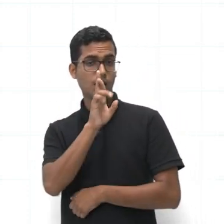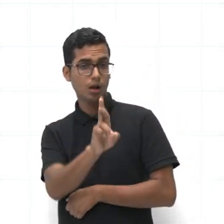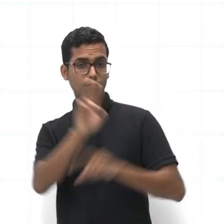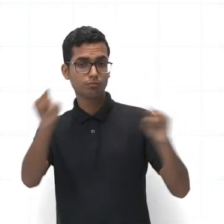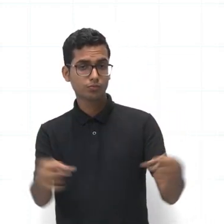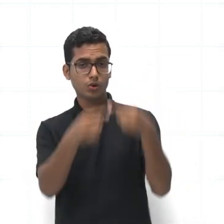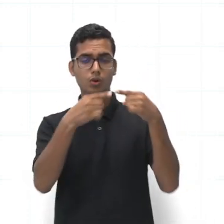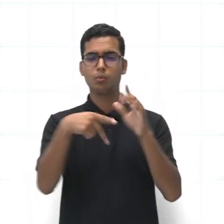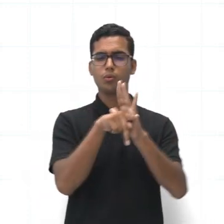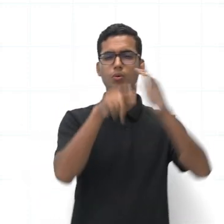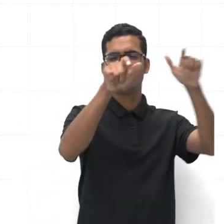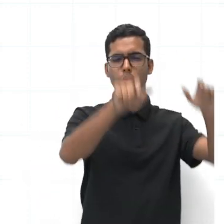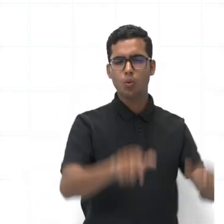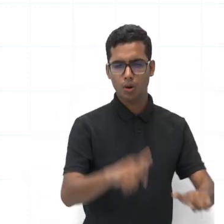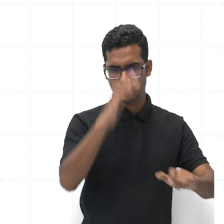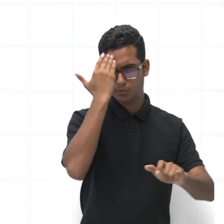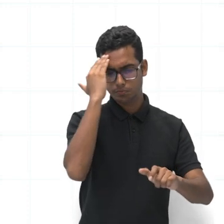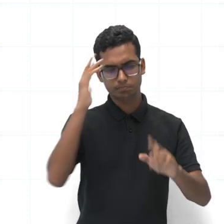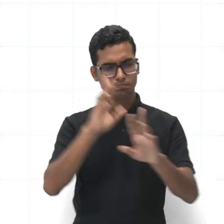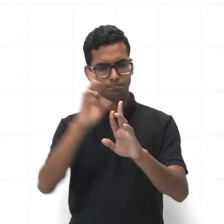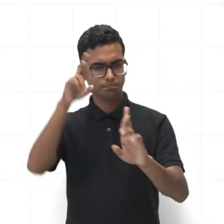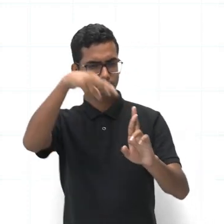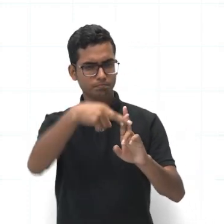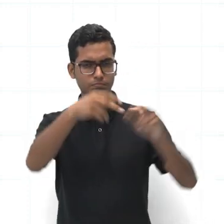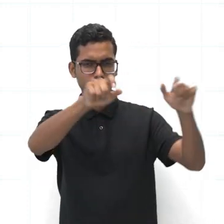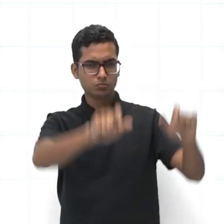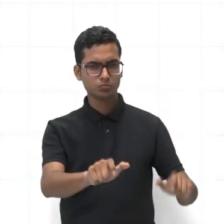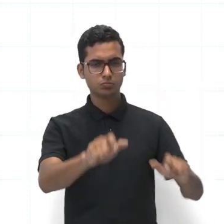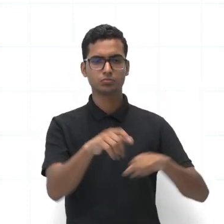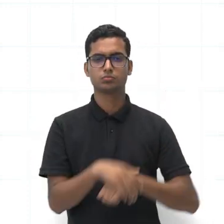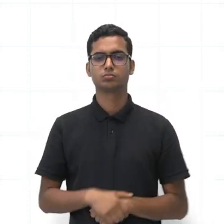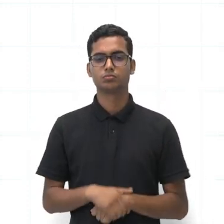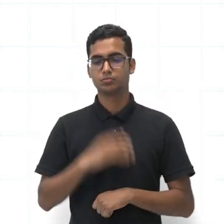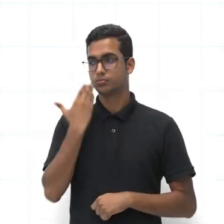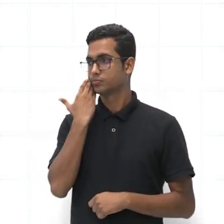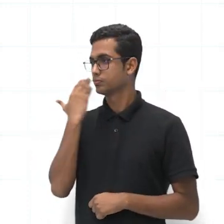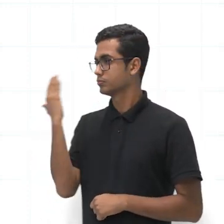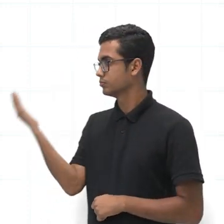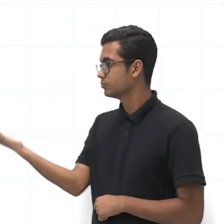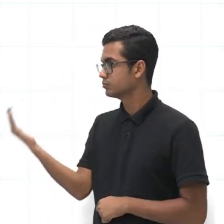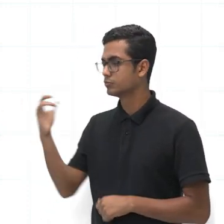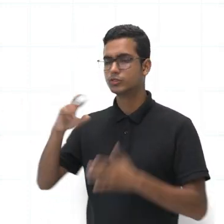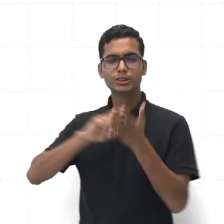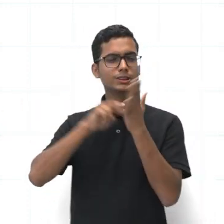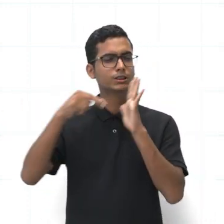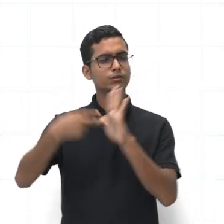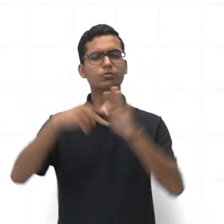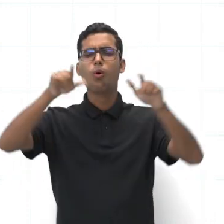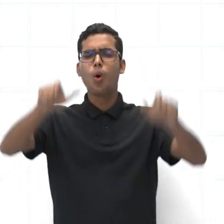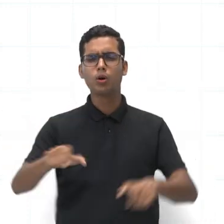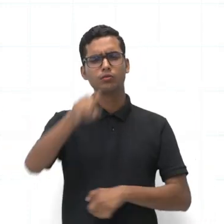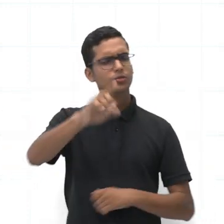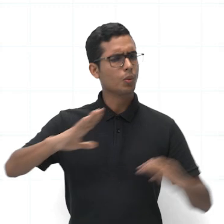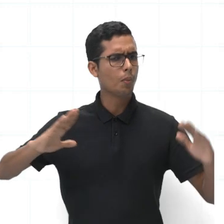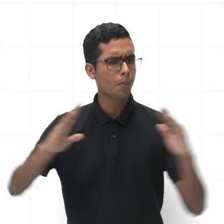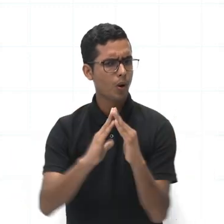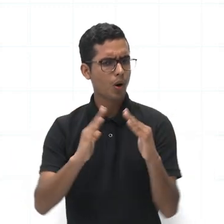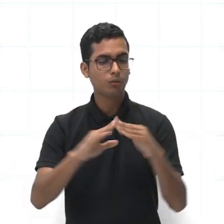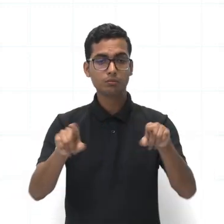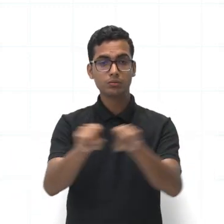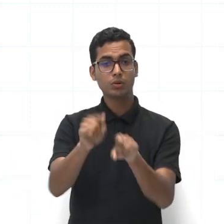relacionadas a lugar, ok? Então, where you live é onde você mora. E agora? E os